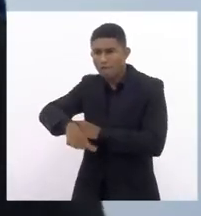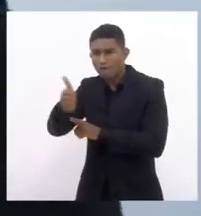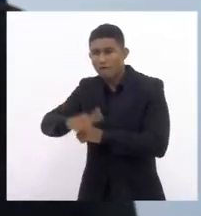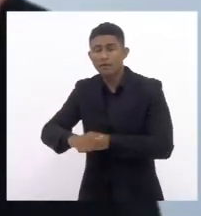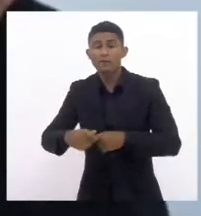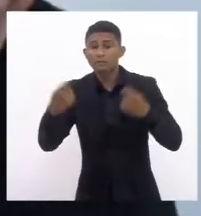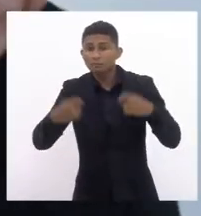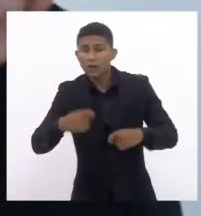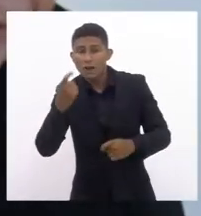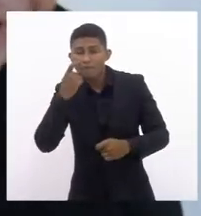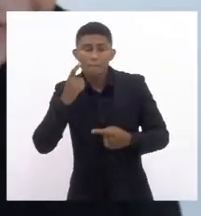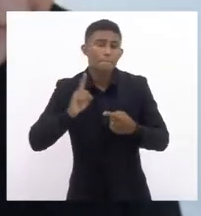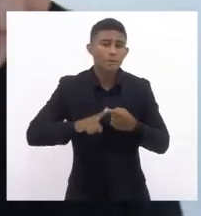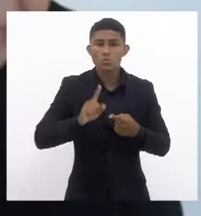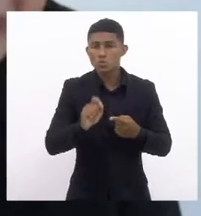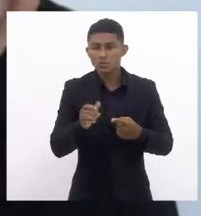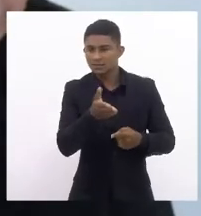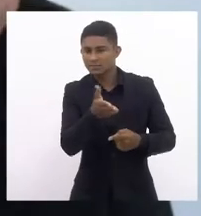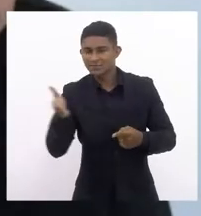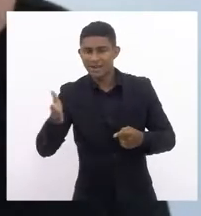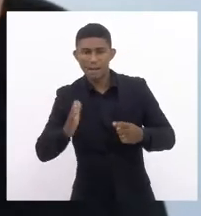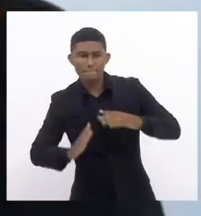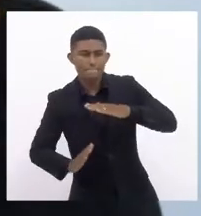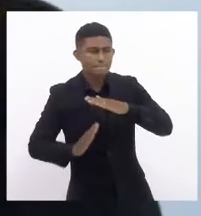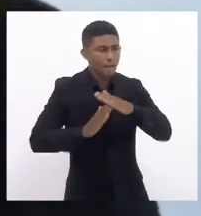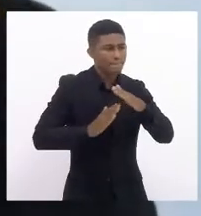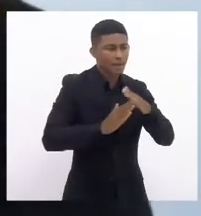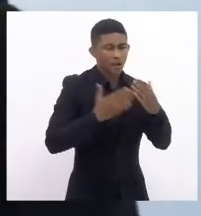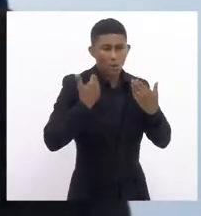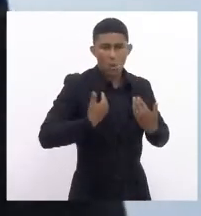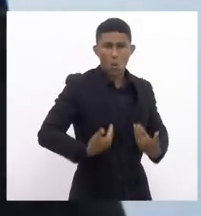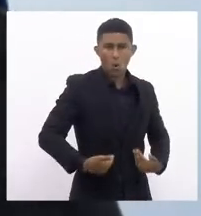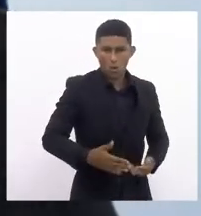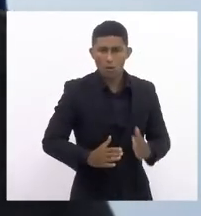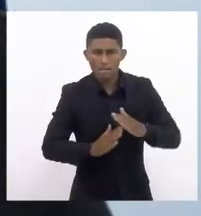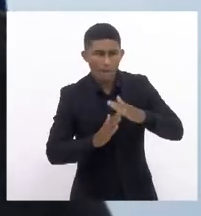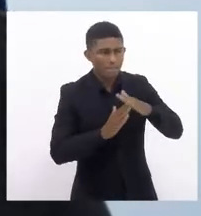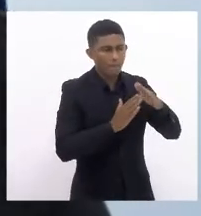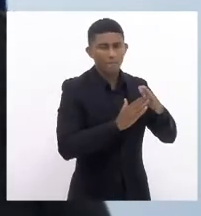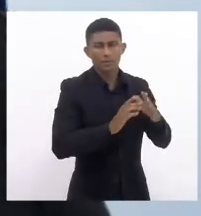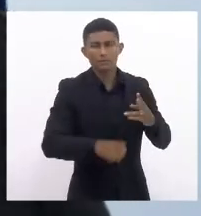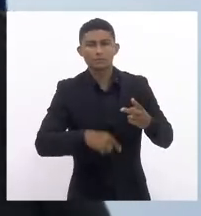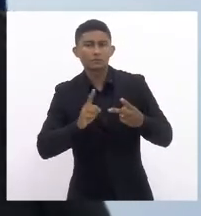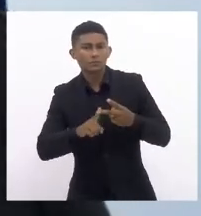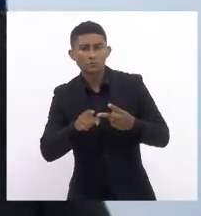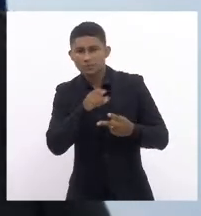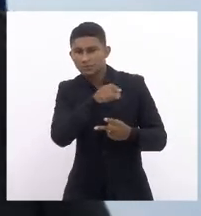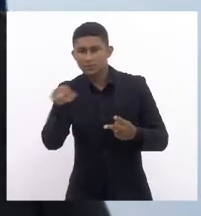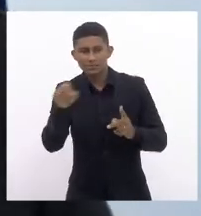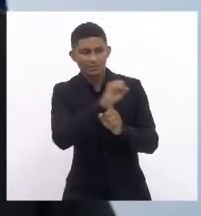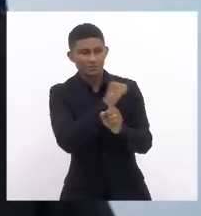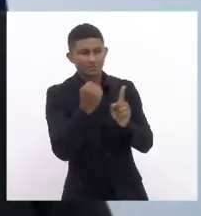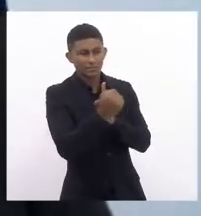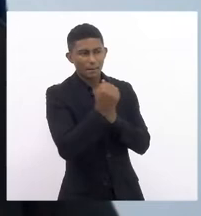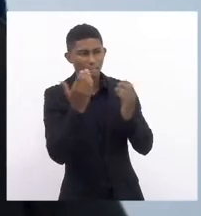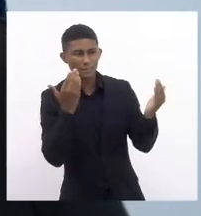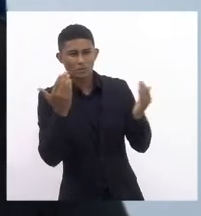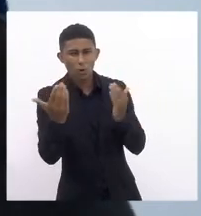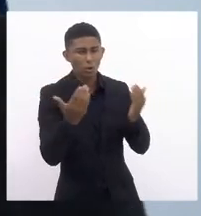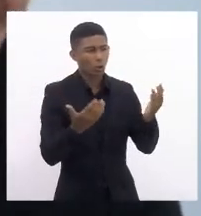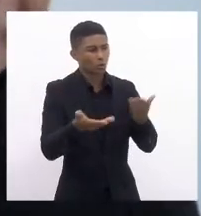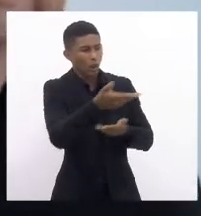1. Os impedimentos nas funções e nas estruturas do corpo. 2. Os fatores socioambientais, psicológicos e pessoais.